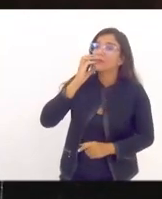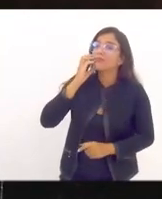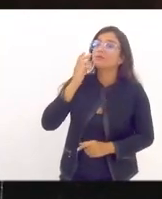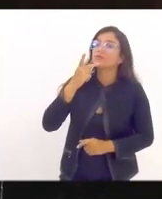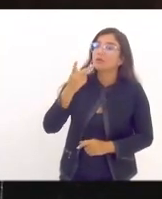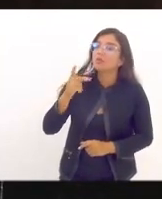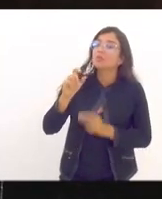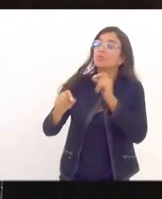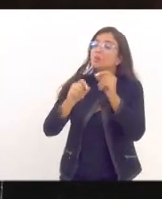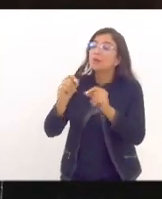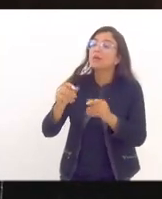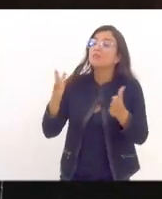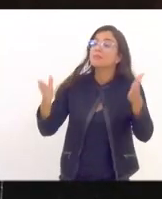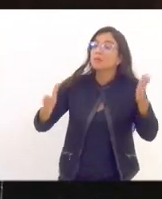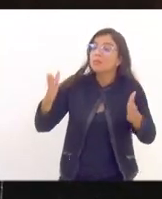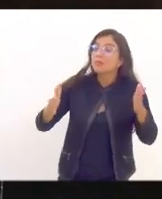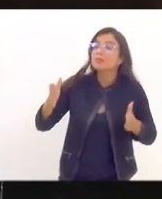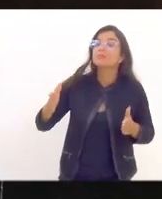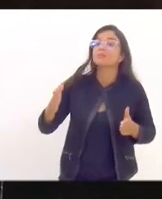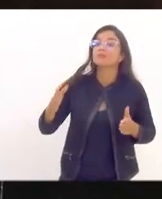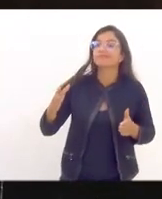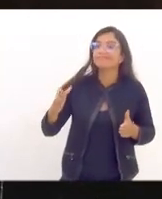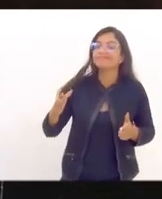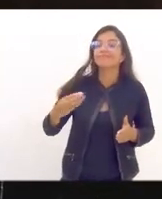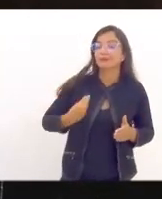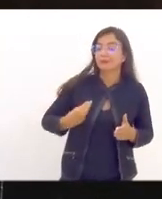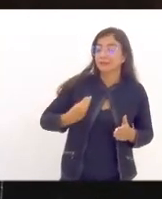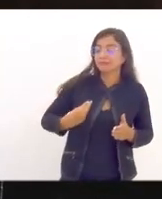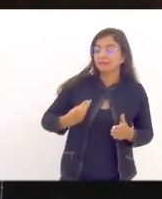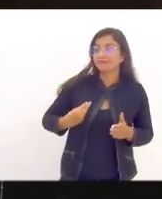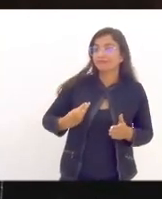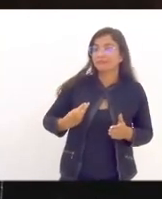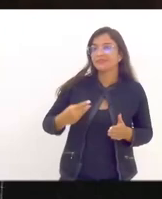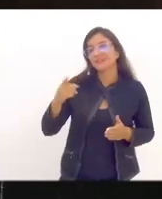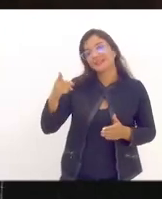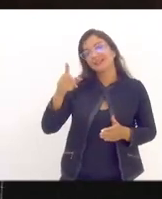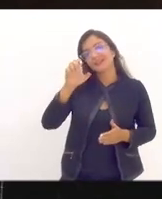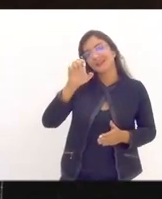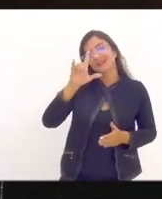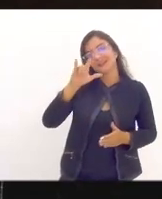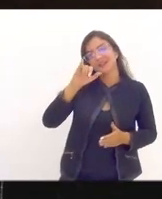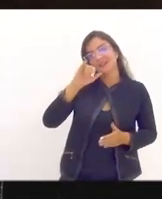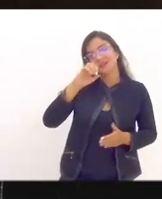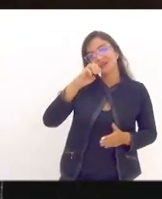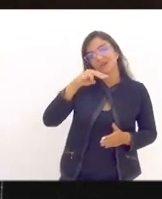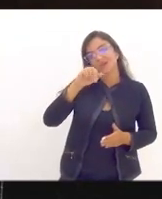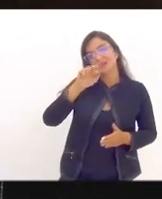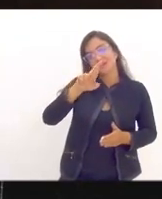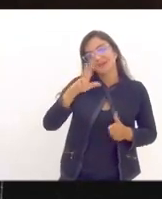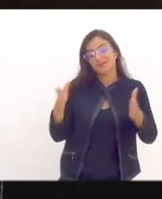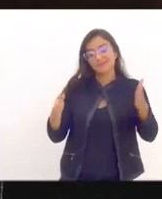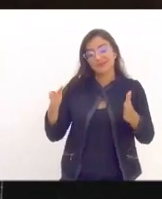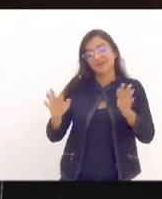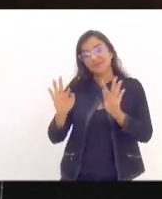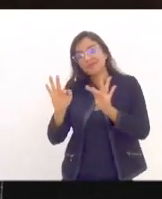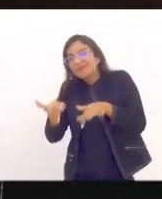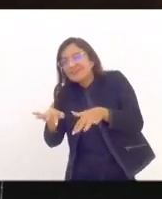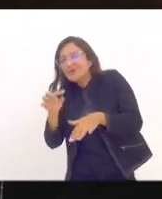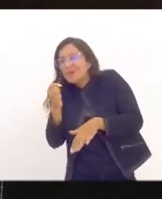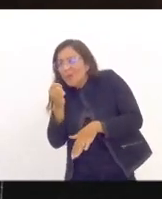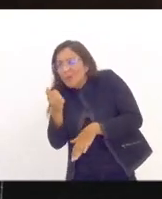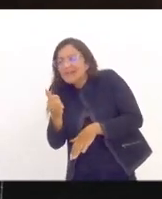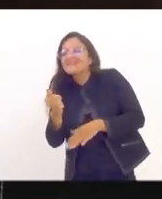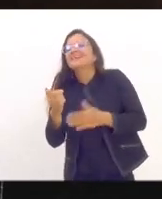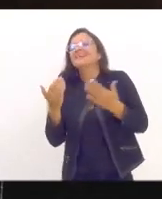antes desse momento que a gente tá vivendo um fechamento de ciclo do deputado ali eu marco ele e de todo o mandato para quem não sabe então fechando